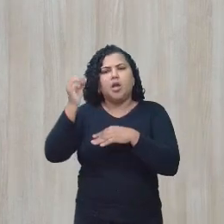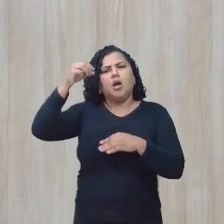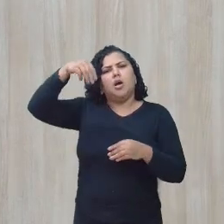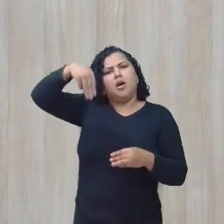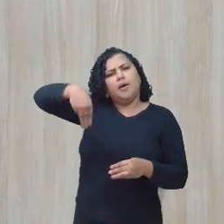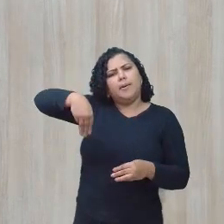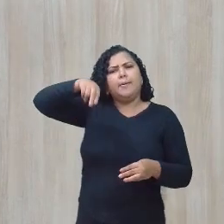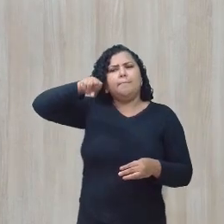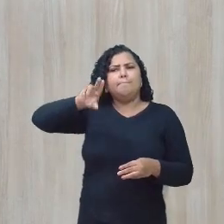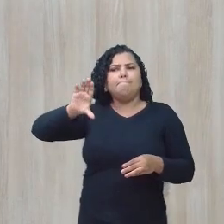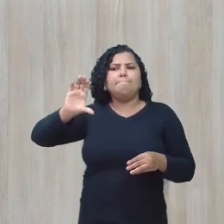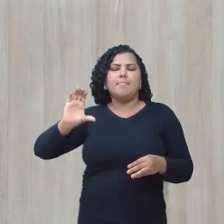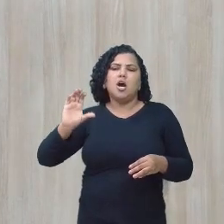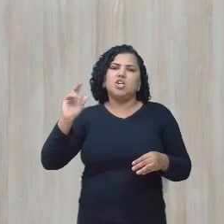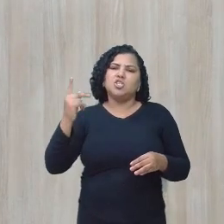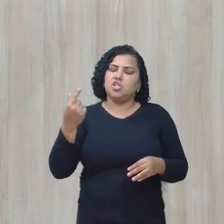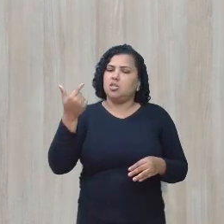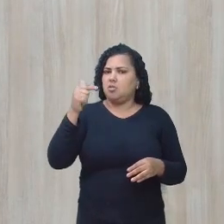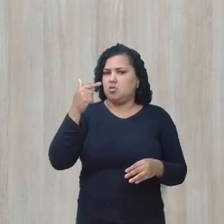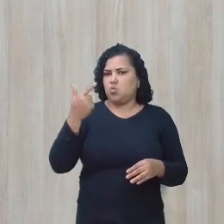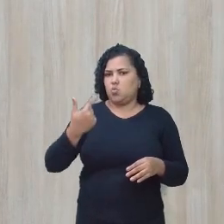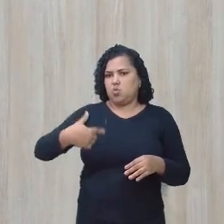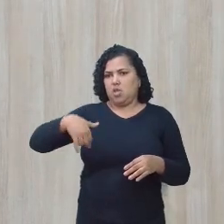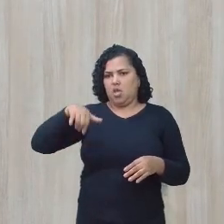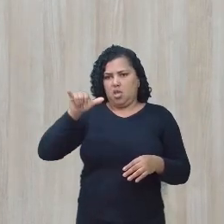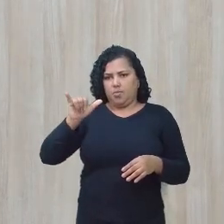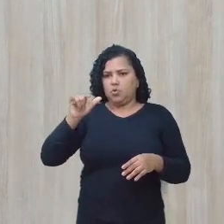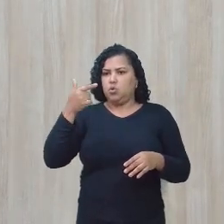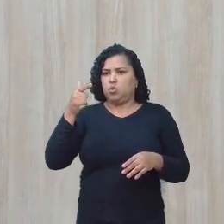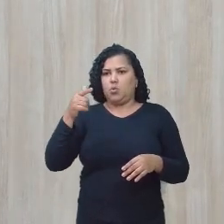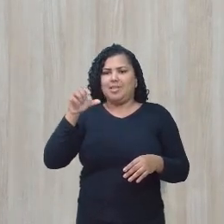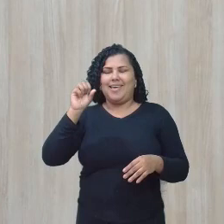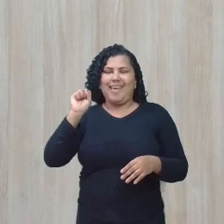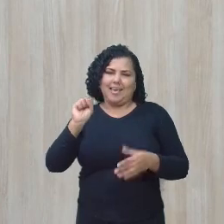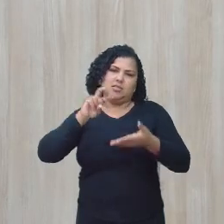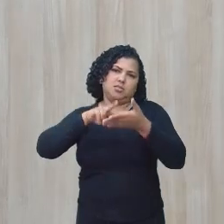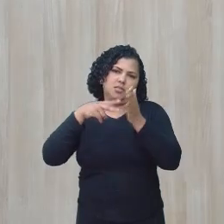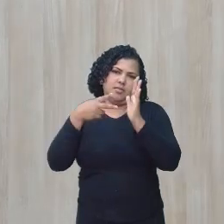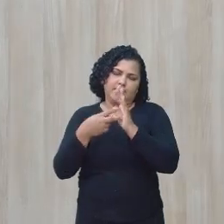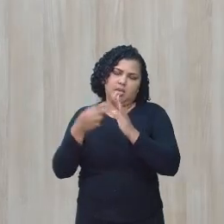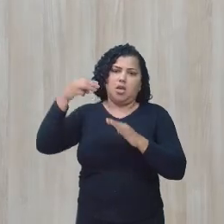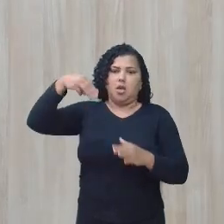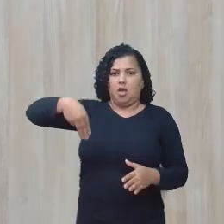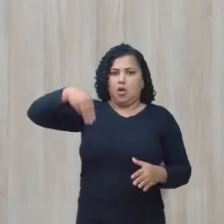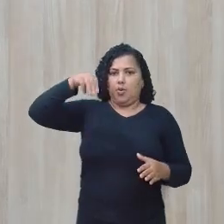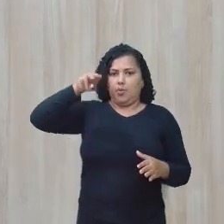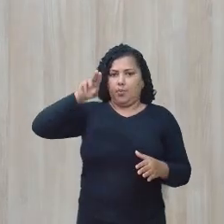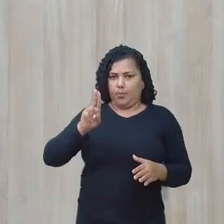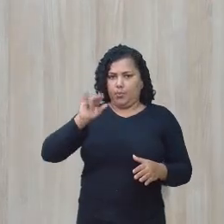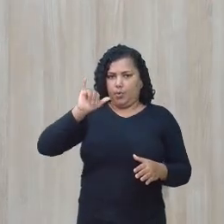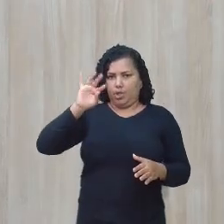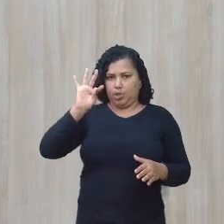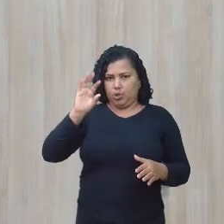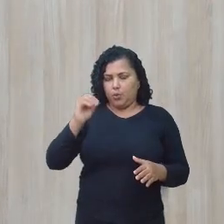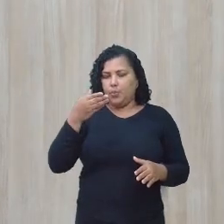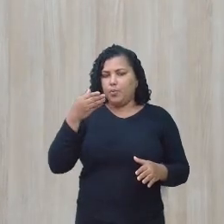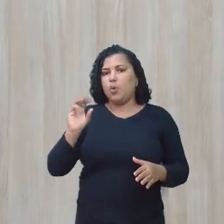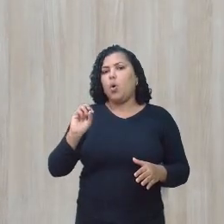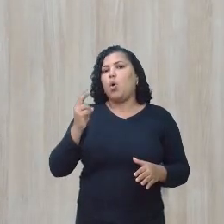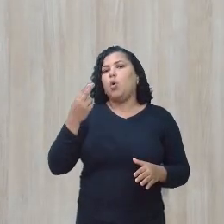Ó. Então, não tem o S. Vai significar o quê? Muito ou muita. Fica a dica. Dica muito